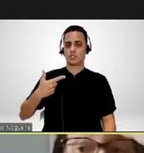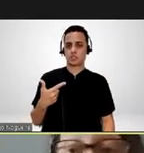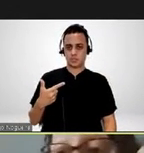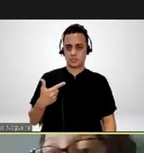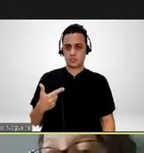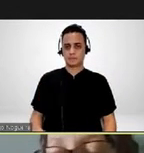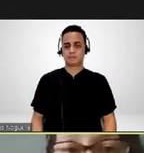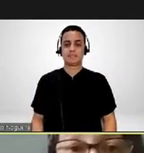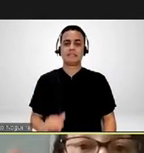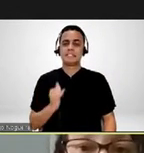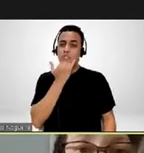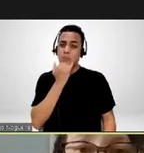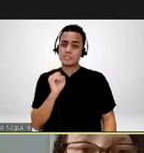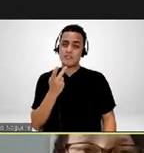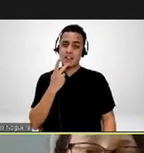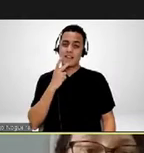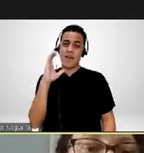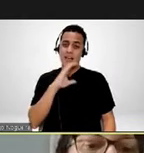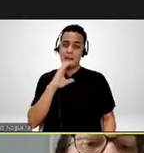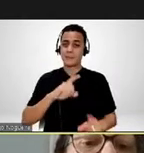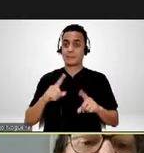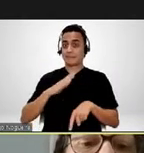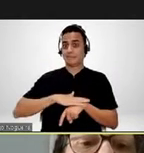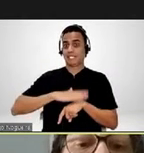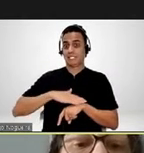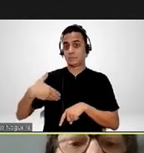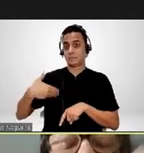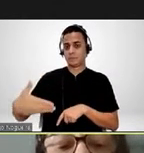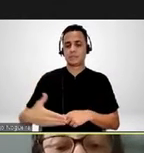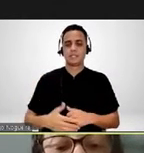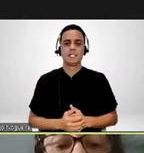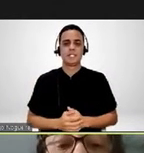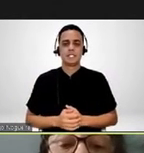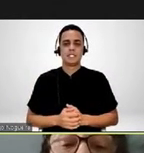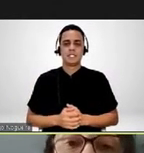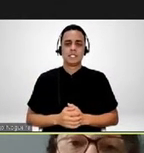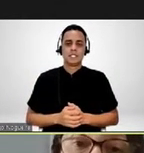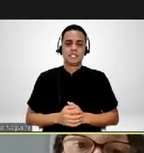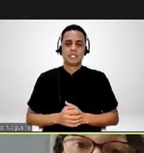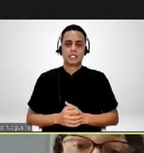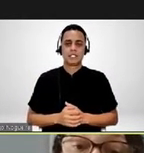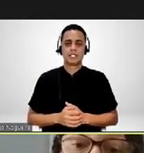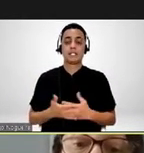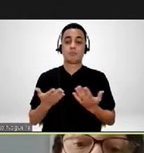Desculpe se eu estou falando rápido, mas é que o tempo está correndo. Então, ainda que se trate de